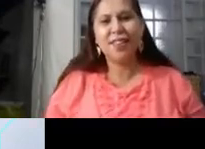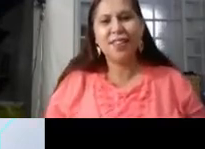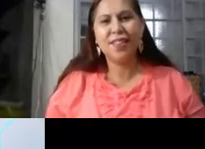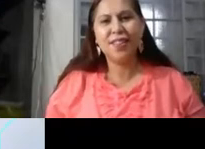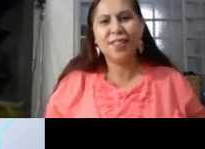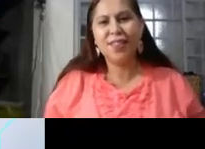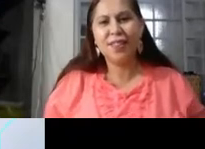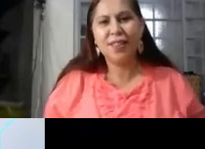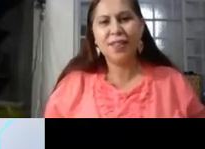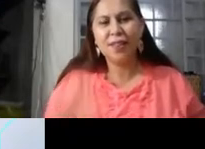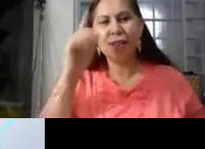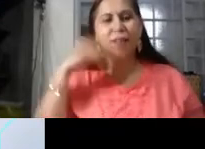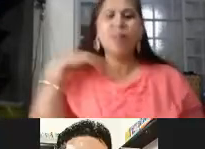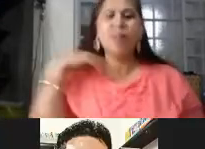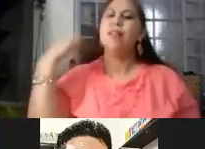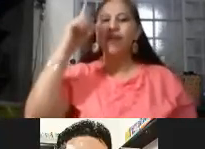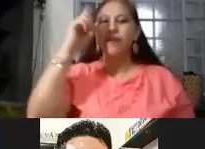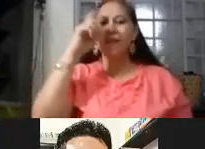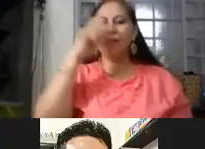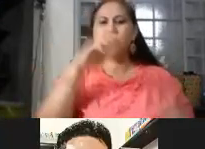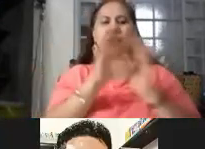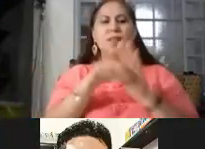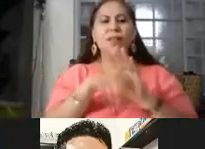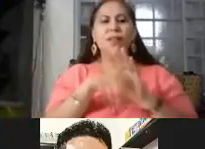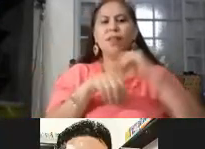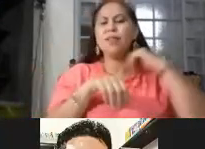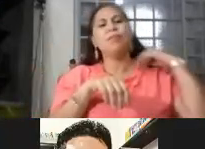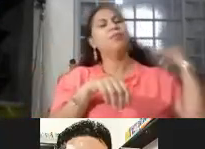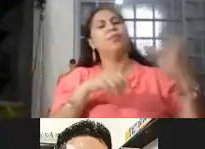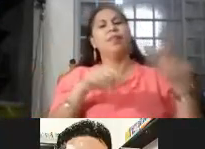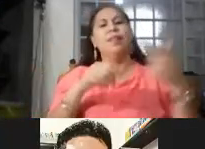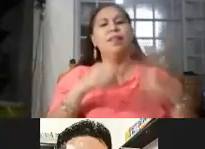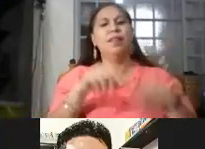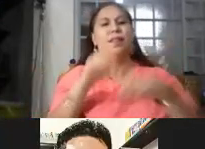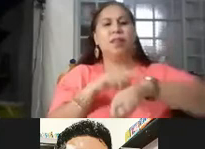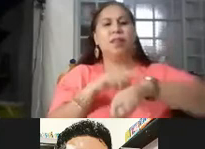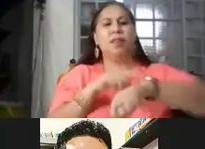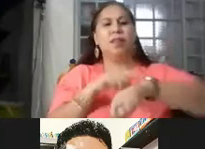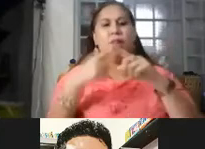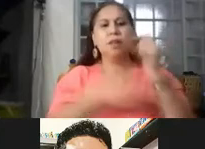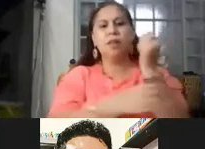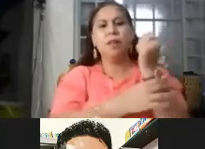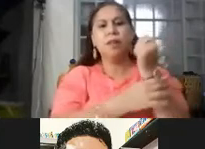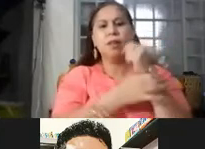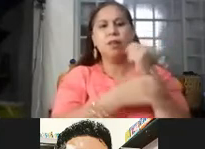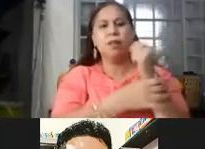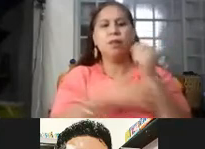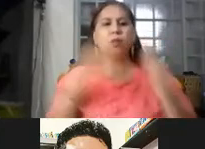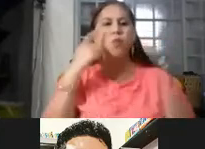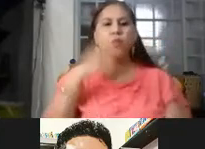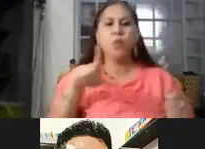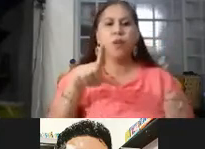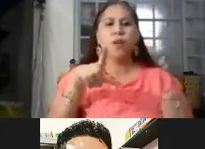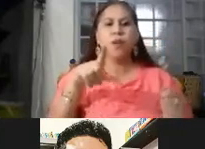assim, porque eu não estudei o conteúdo. Não é nem porque eu não tive tempo, é porque eu não estou conseguindo acessar